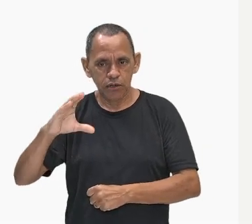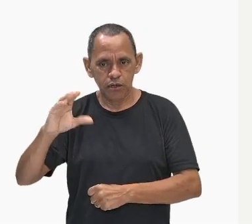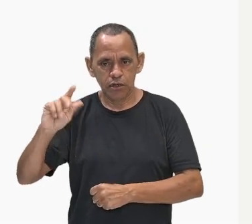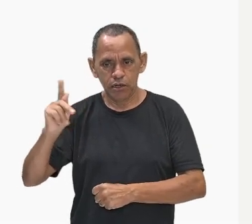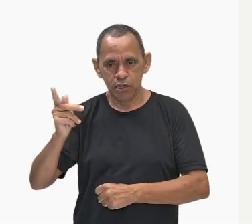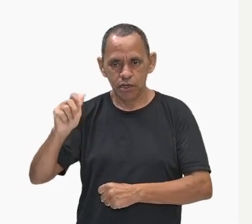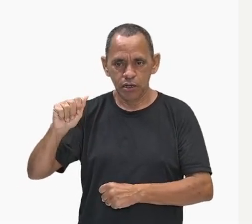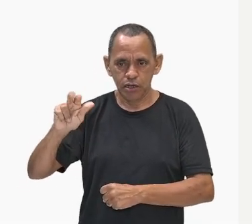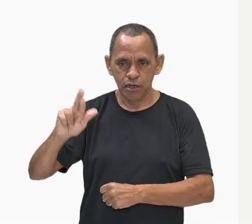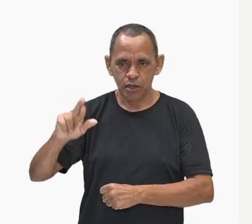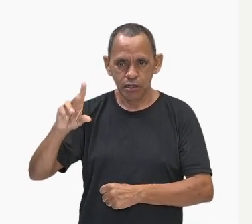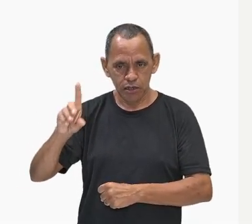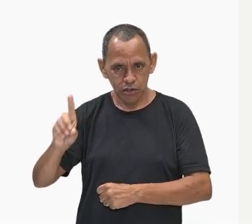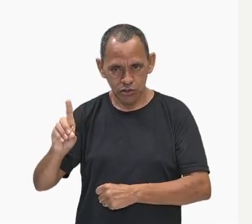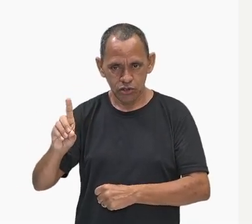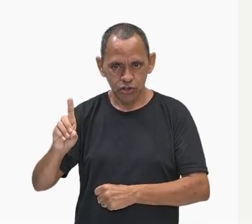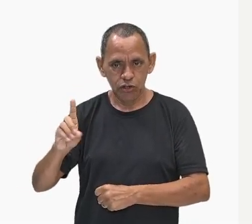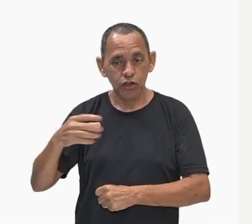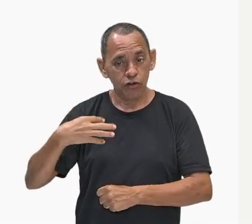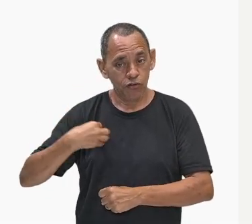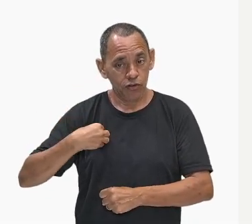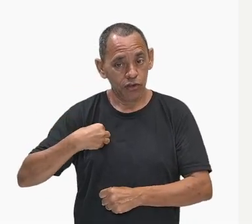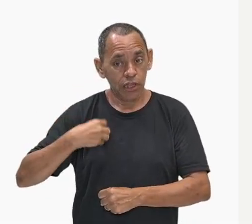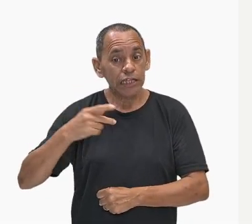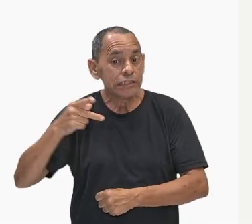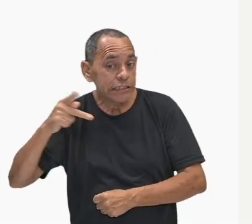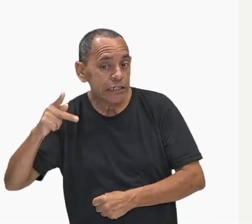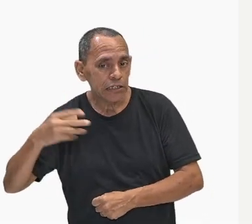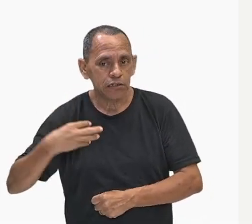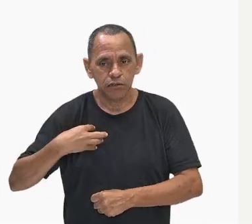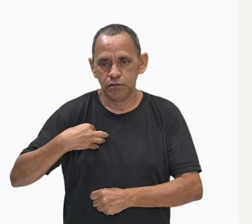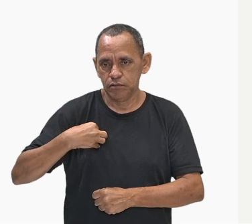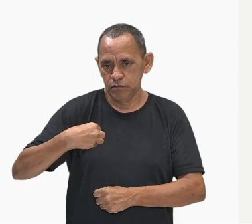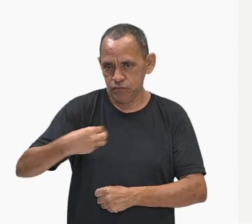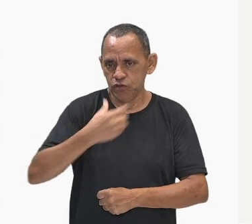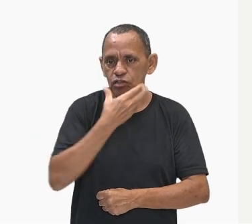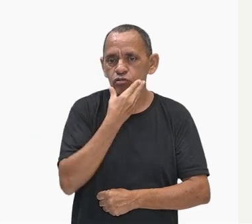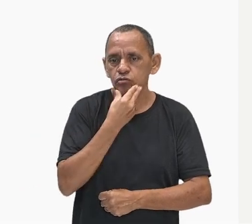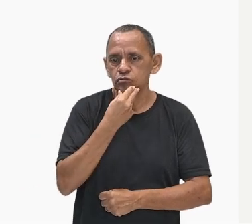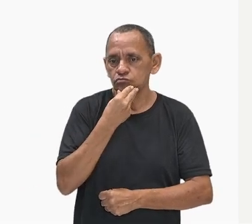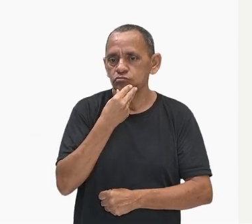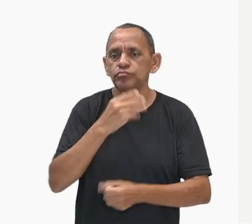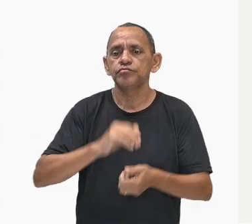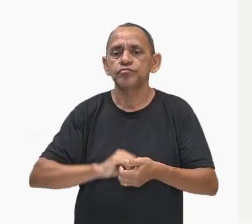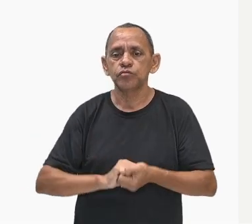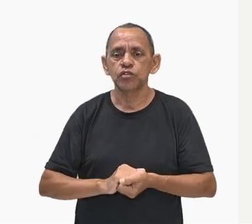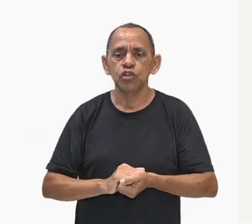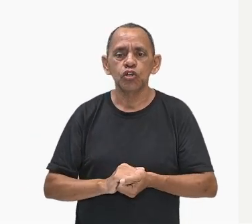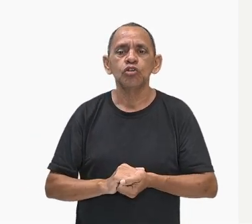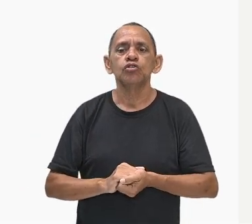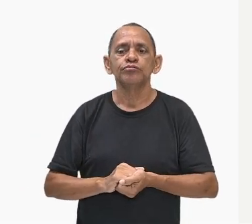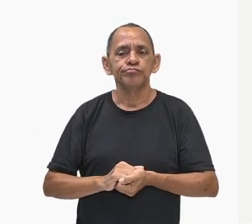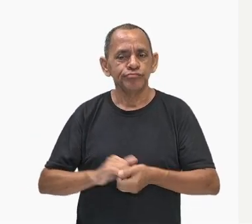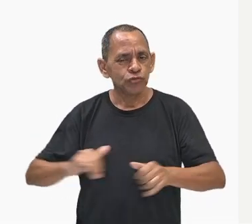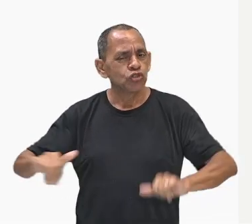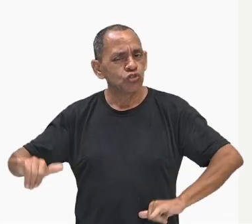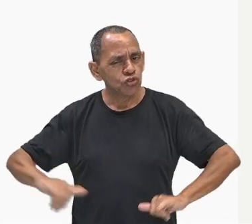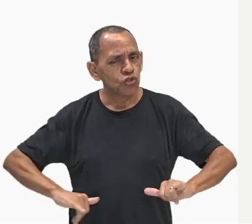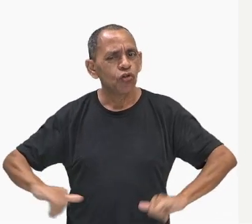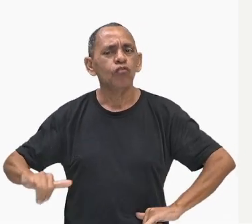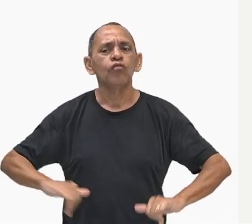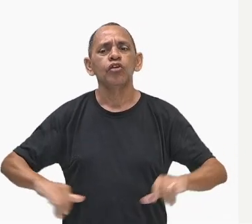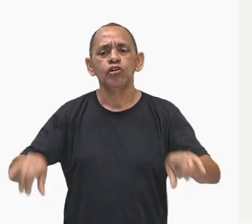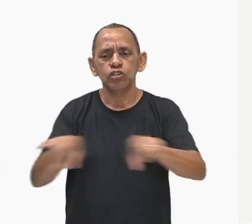não tinha a mesma habilidade política de seu pai e vai acabar sofrendo uma oposição ferrenha